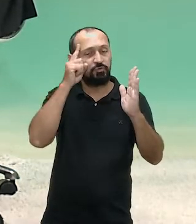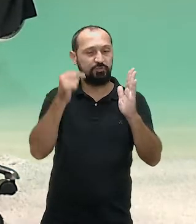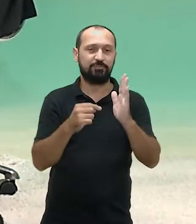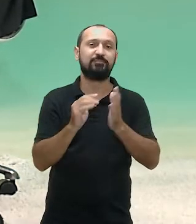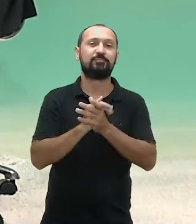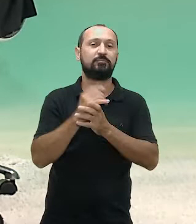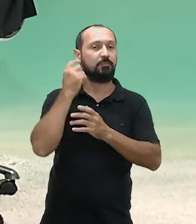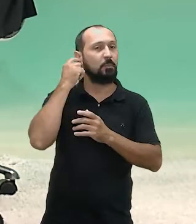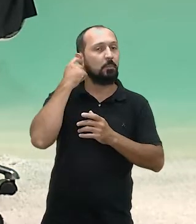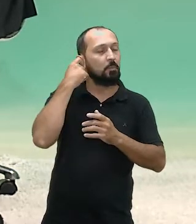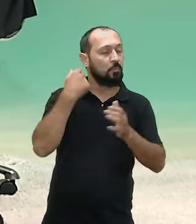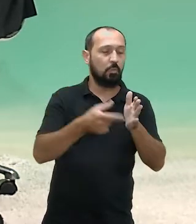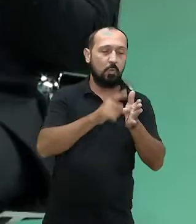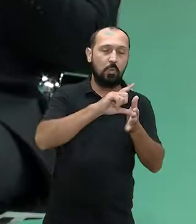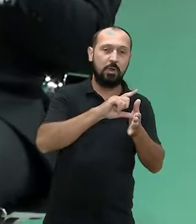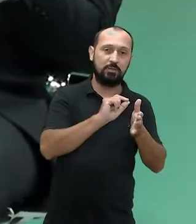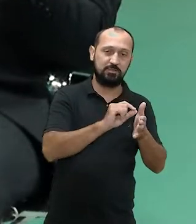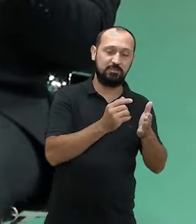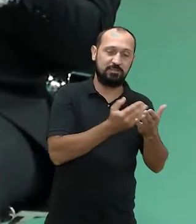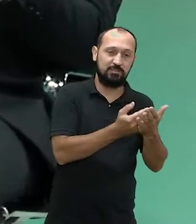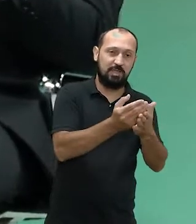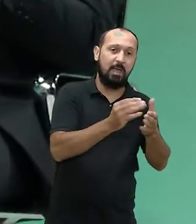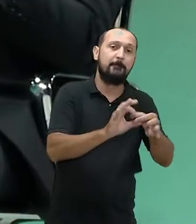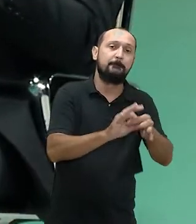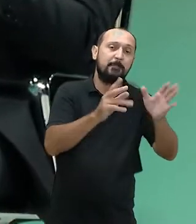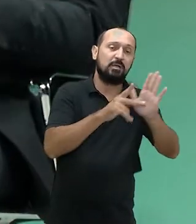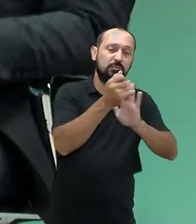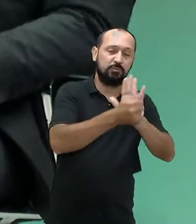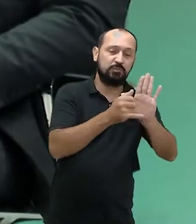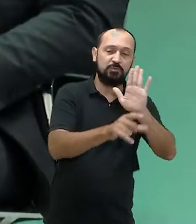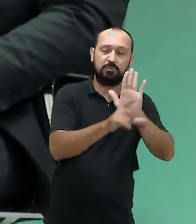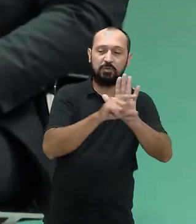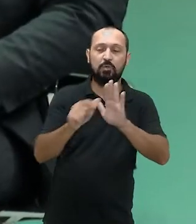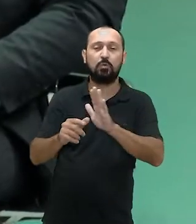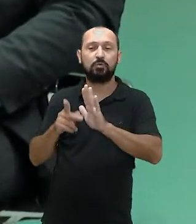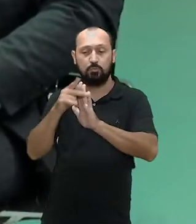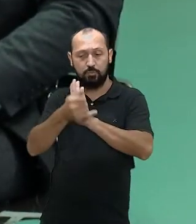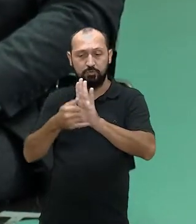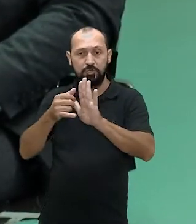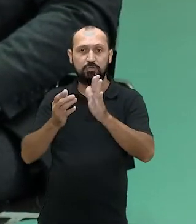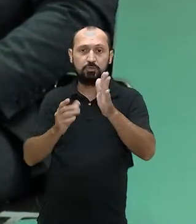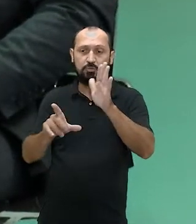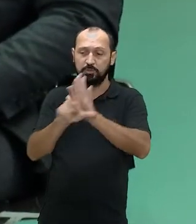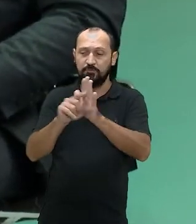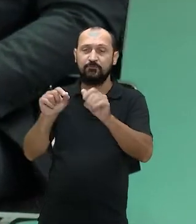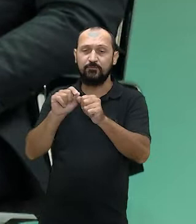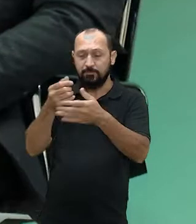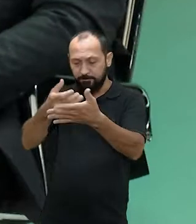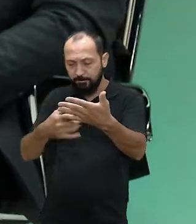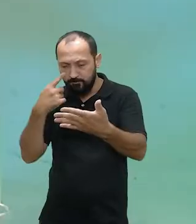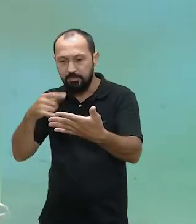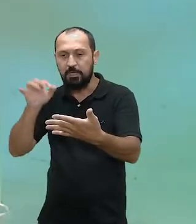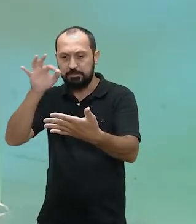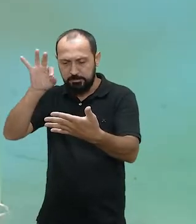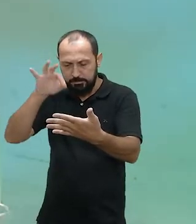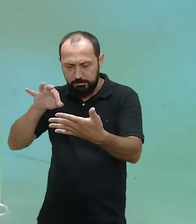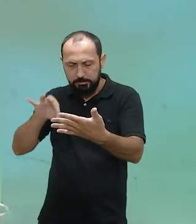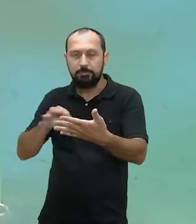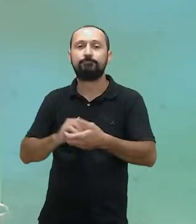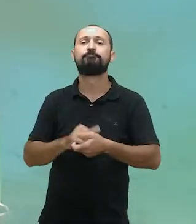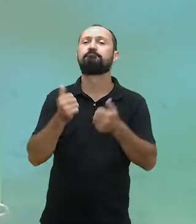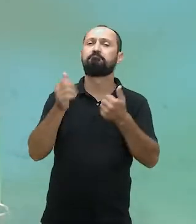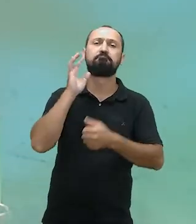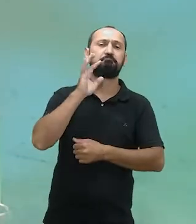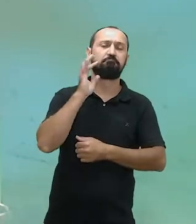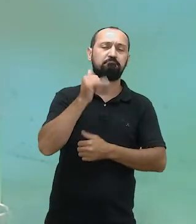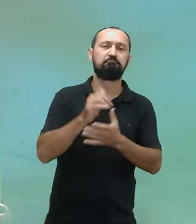assim. Uma prova, inicialmente, o projeto de lei, a outra acompanha o dia a dia da execução orçamentária.